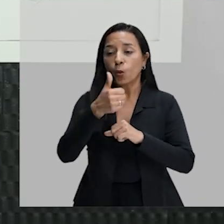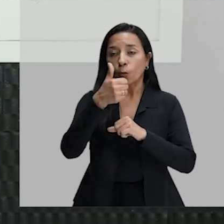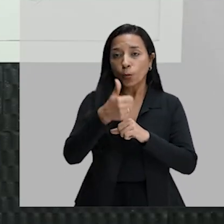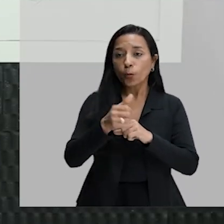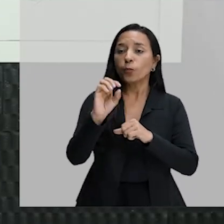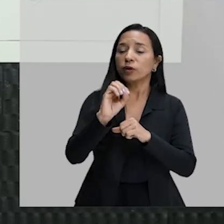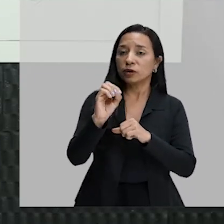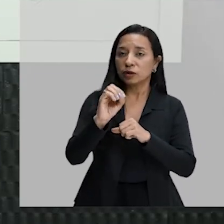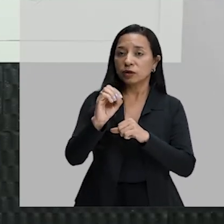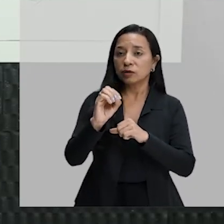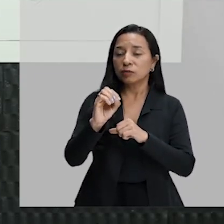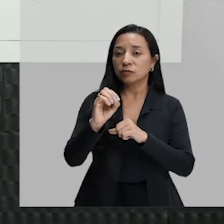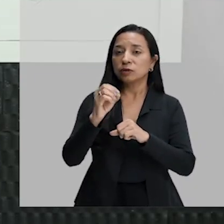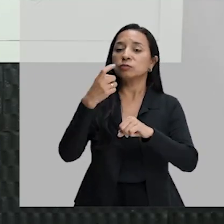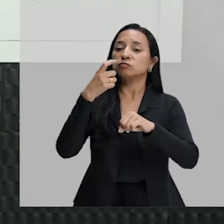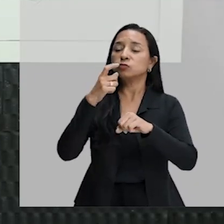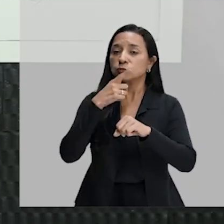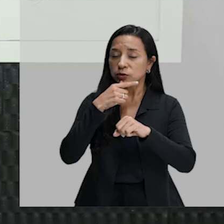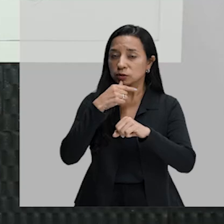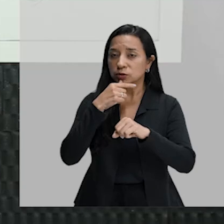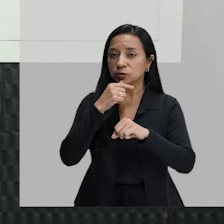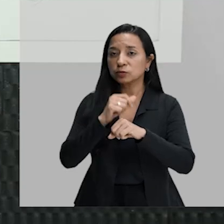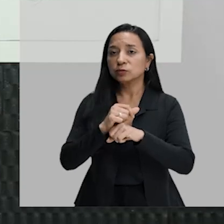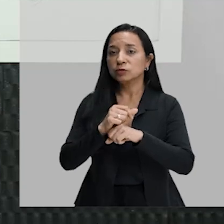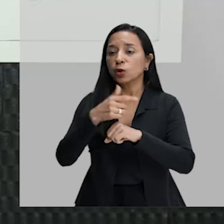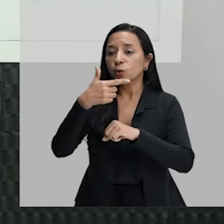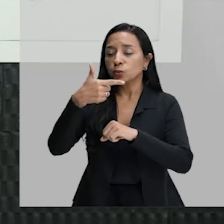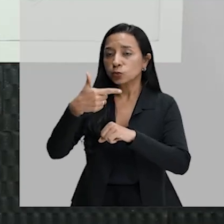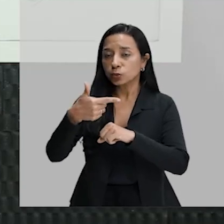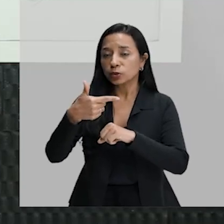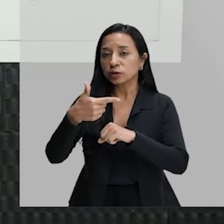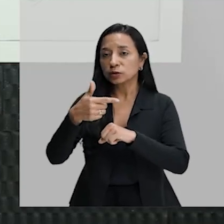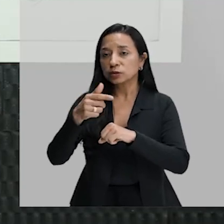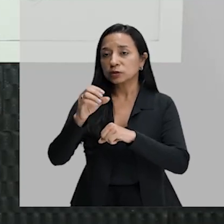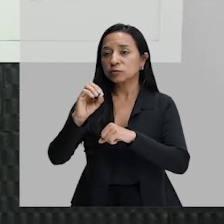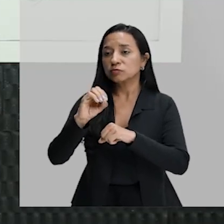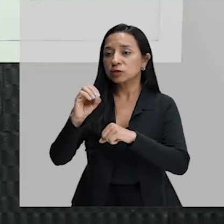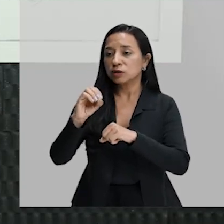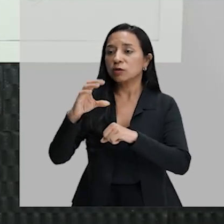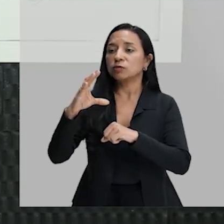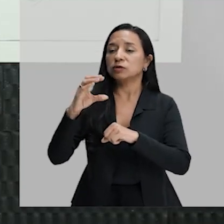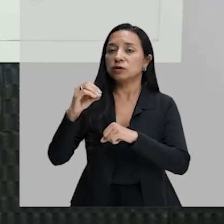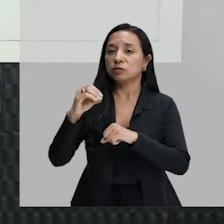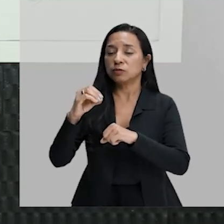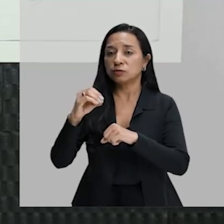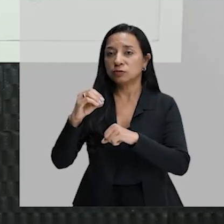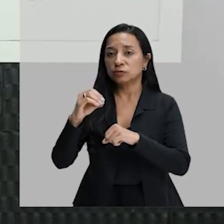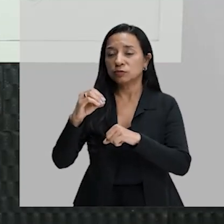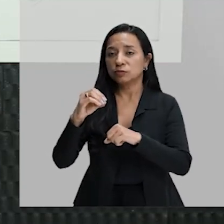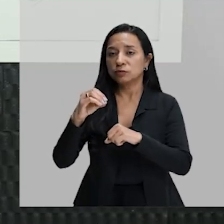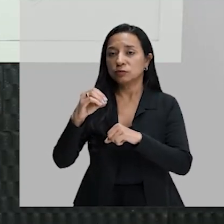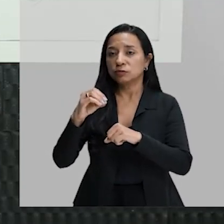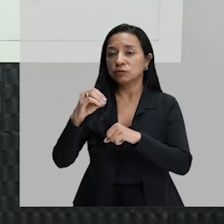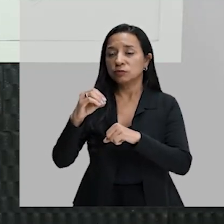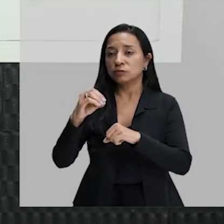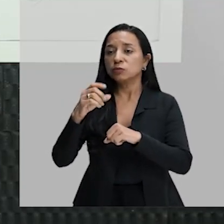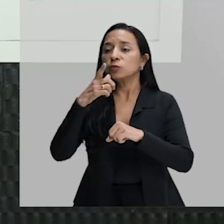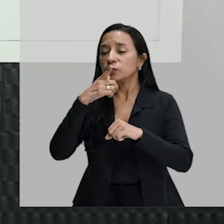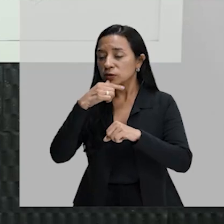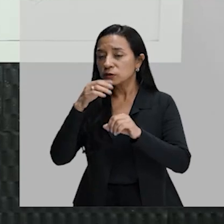líquido. Quando ela está a 2 graus Celsius, está no estado